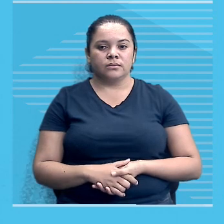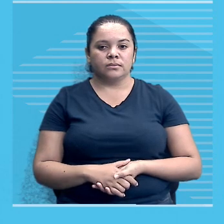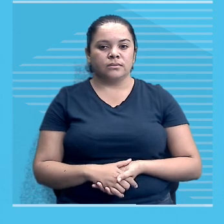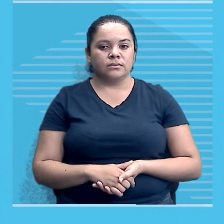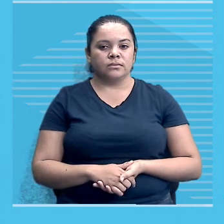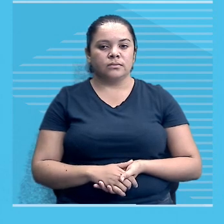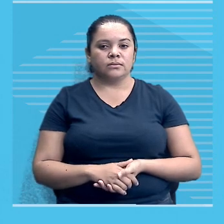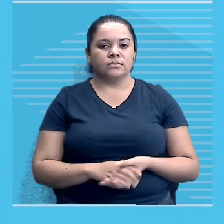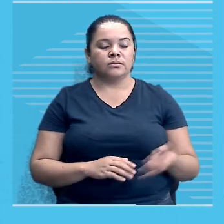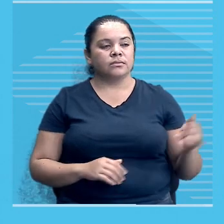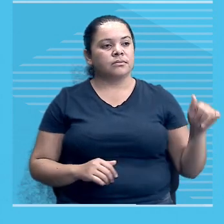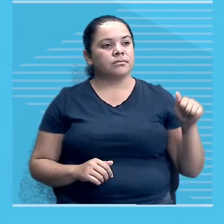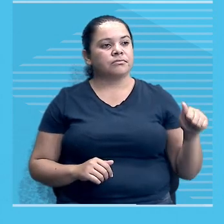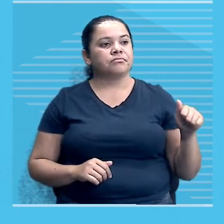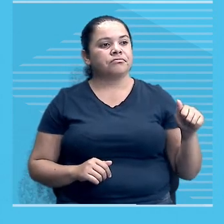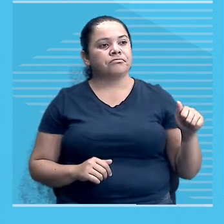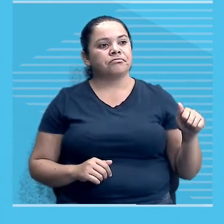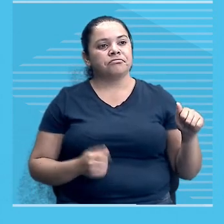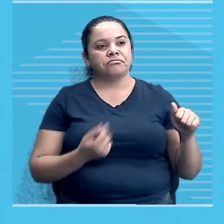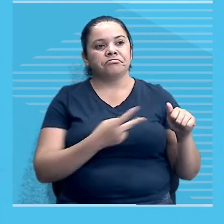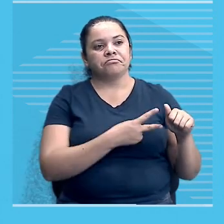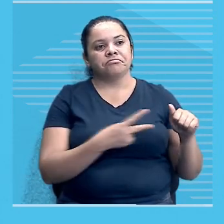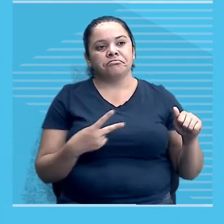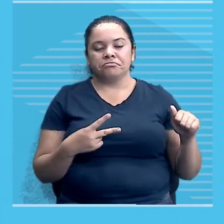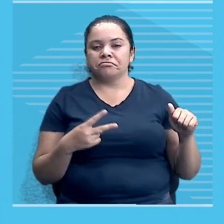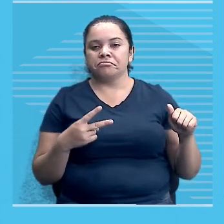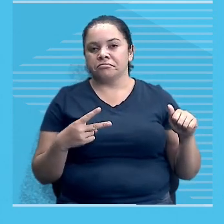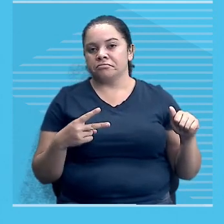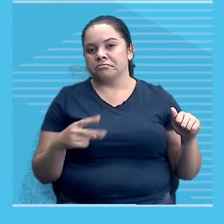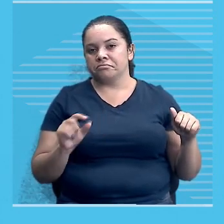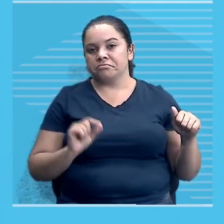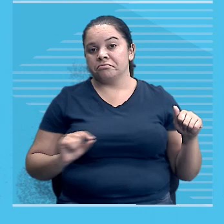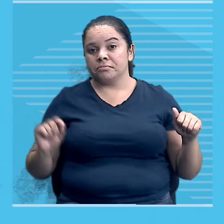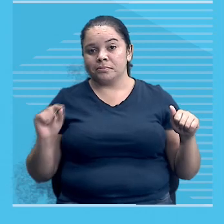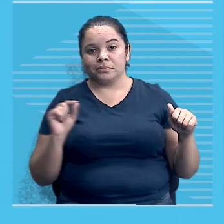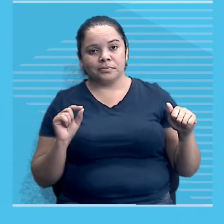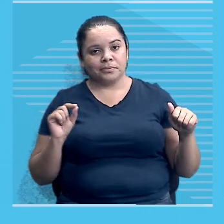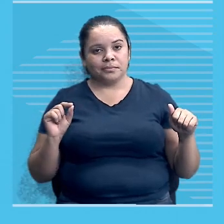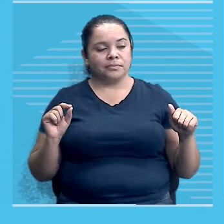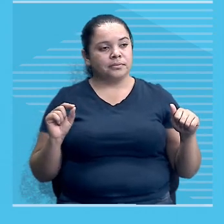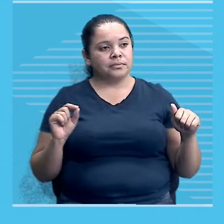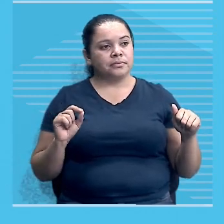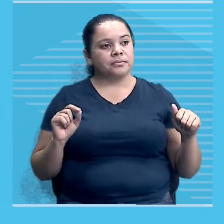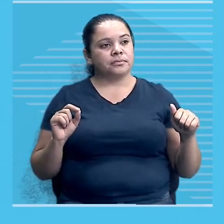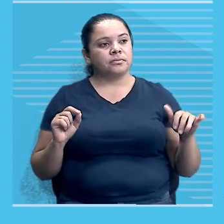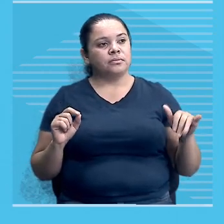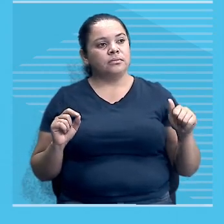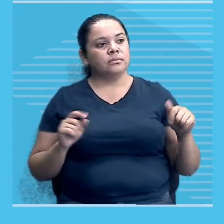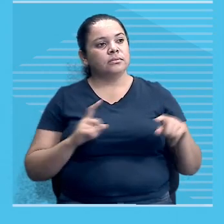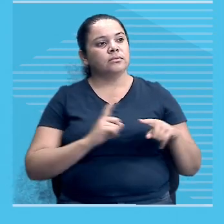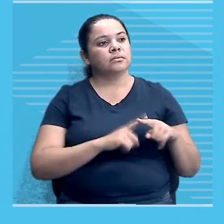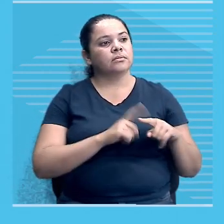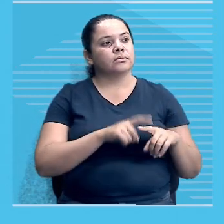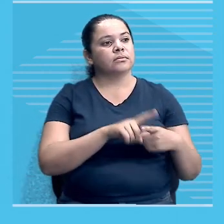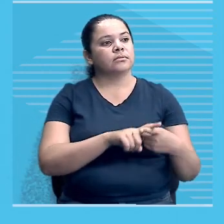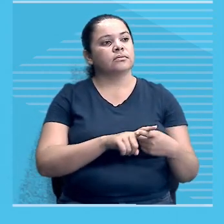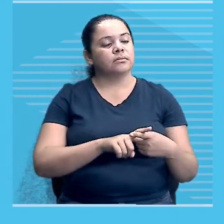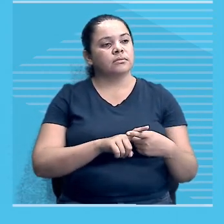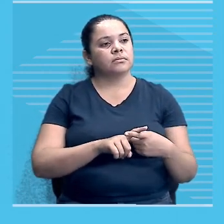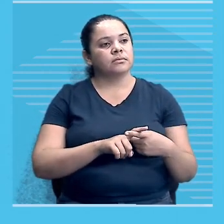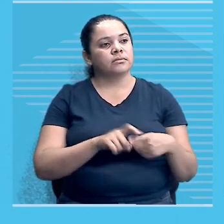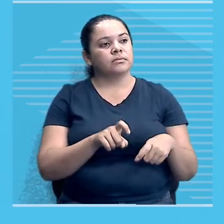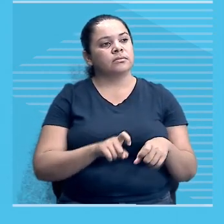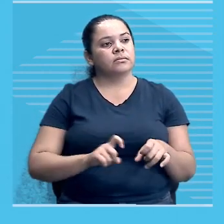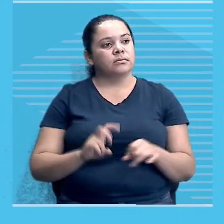é jeová o a sempre está multiplicando x ao quadrado que é que está multiplicando x ao quadrado aí nessa